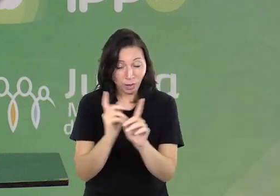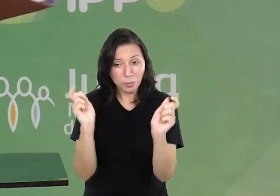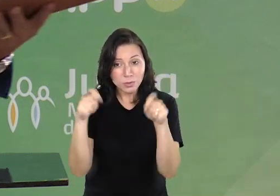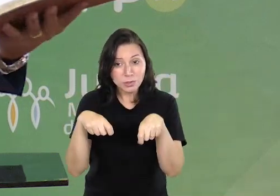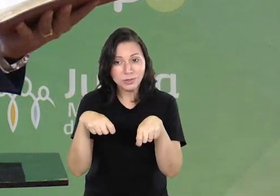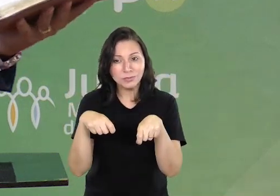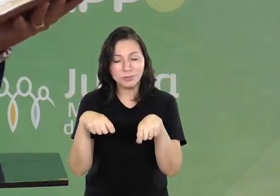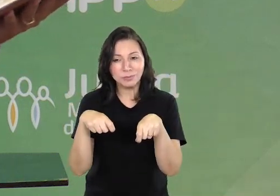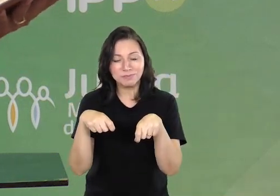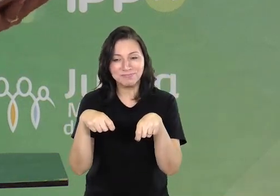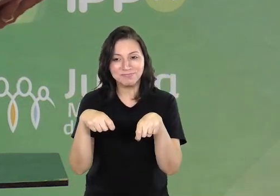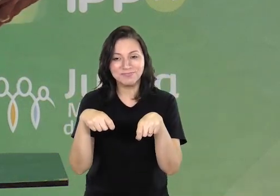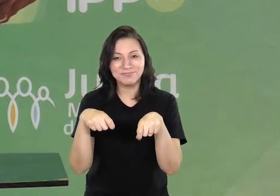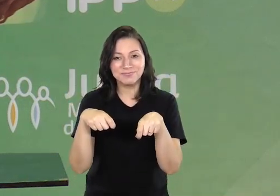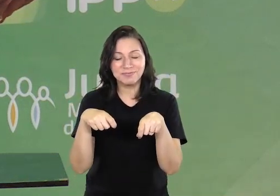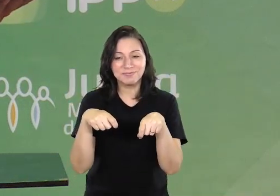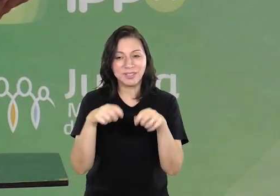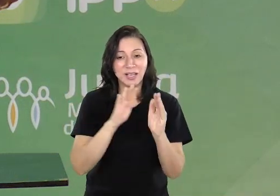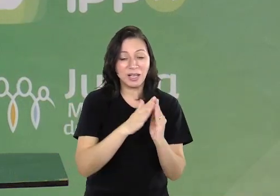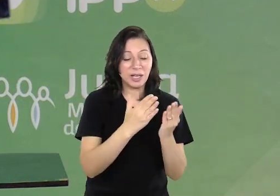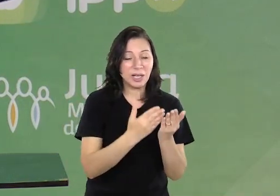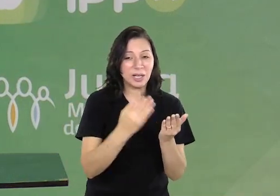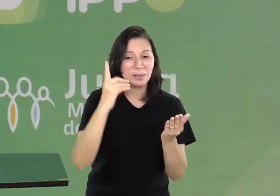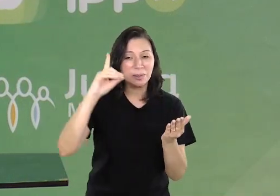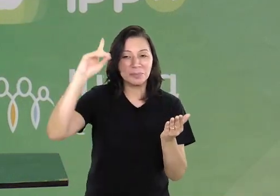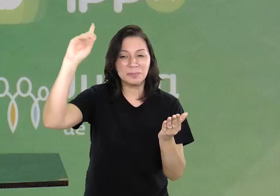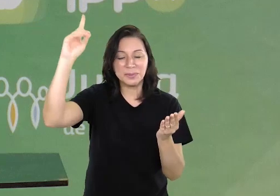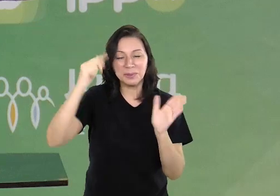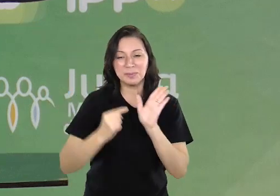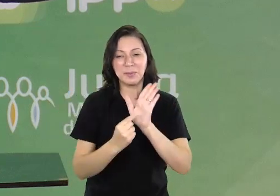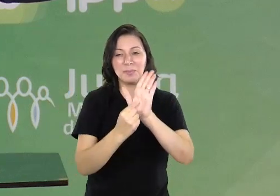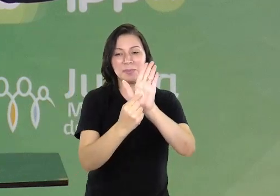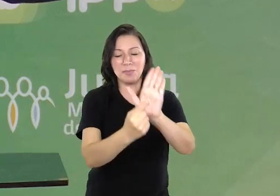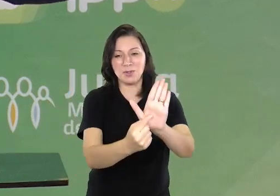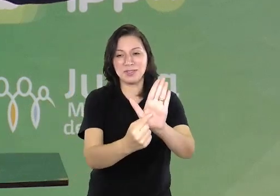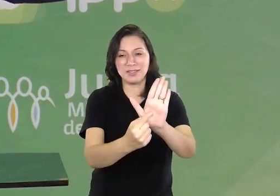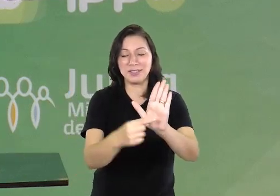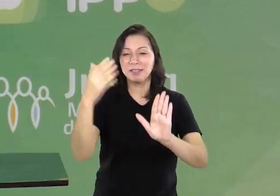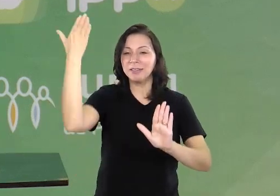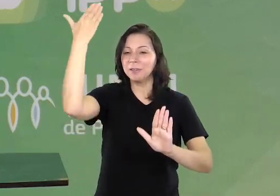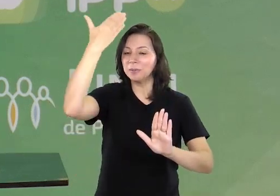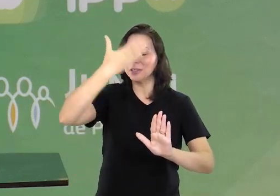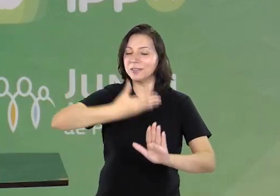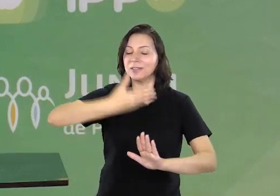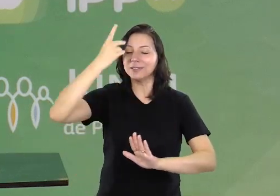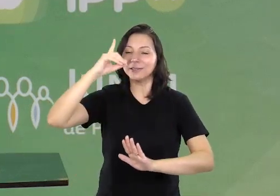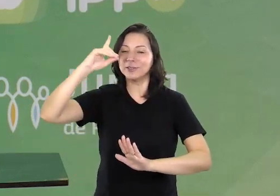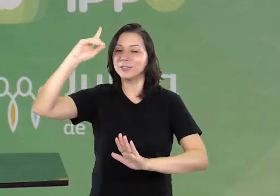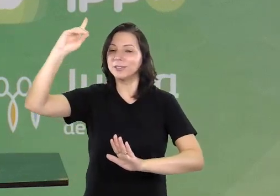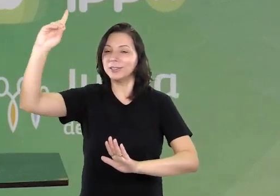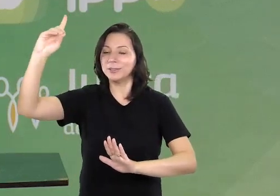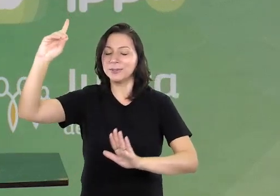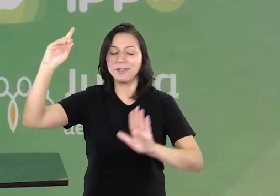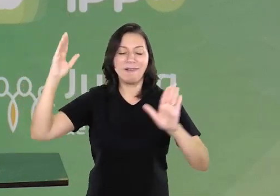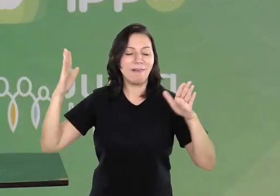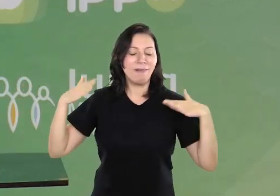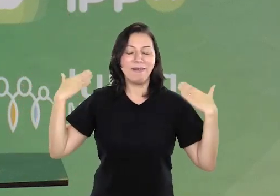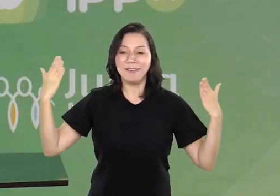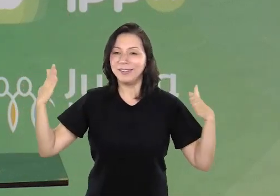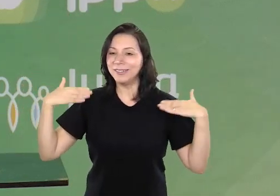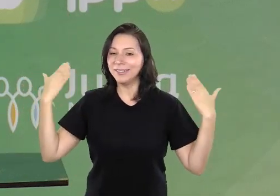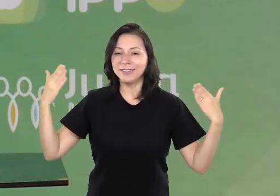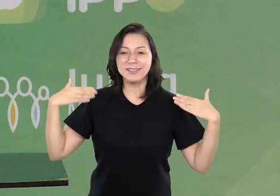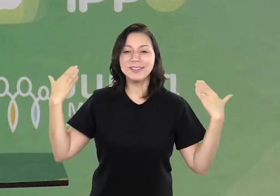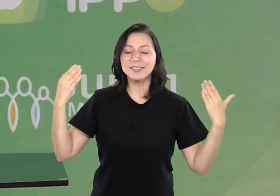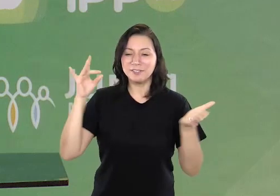na presença de Deus a plenitude de alegria e na destra de Deus a delícias